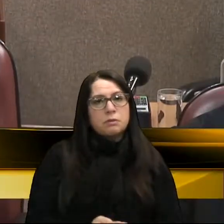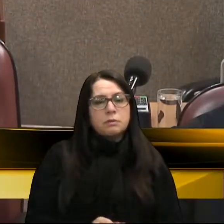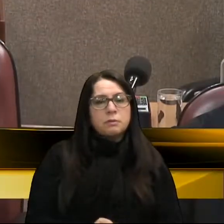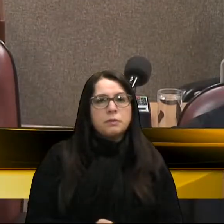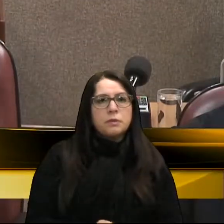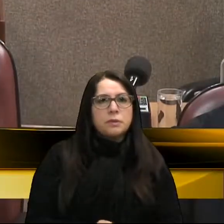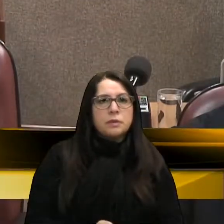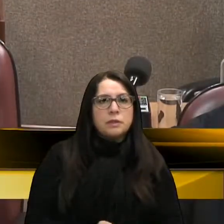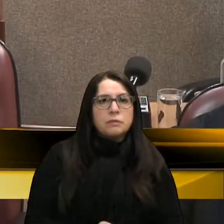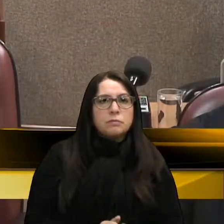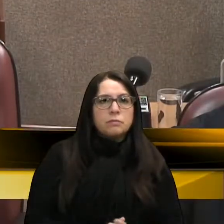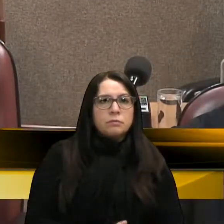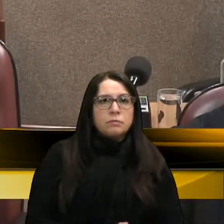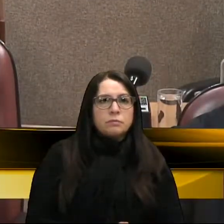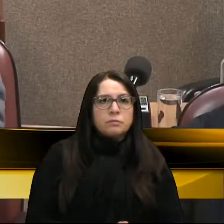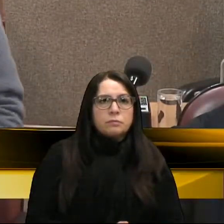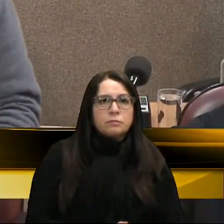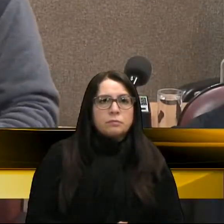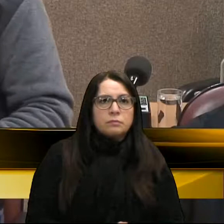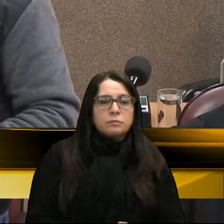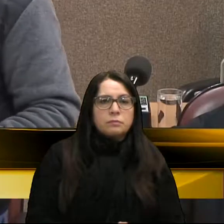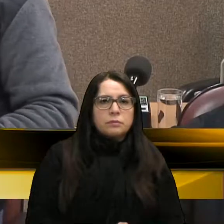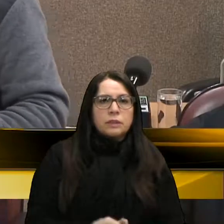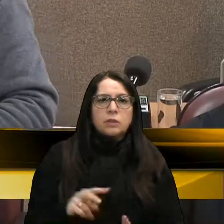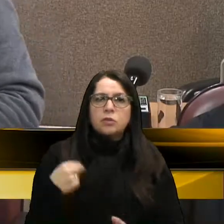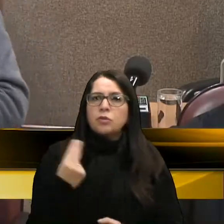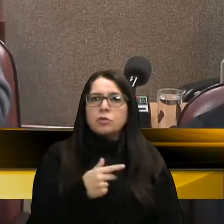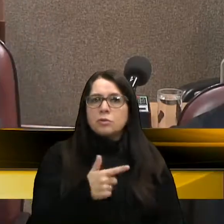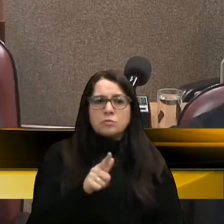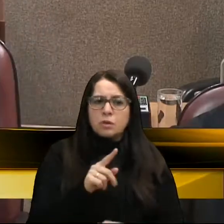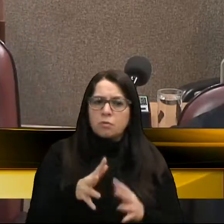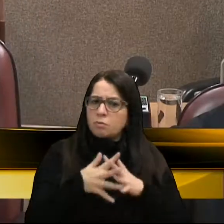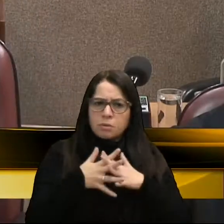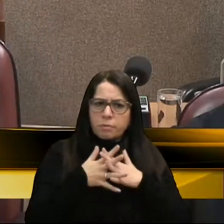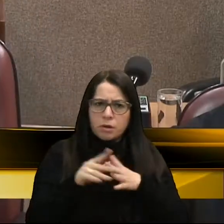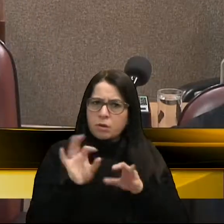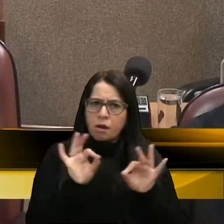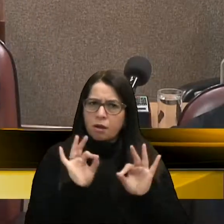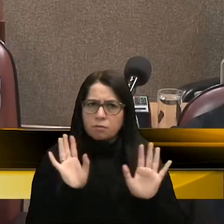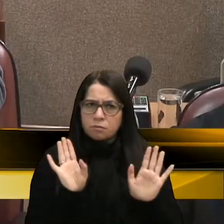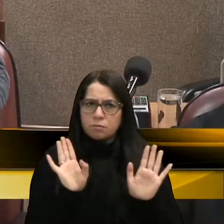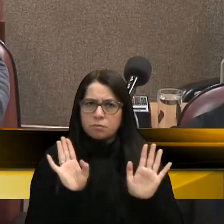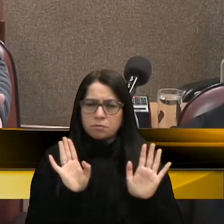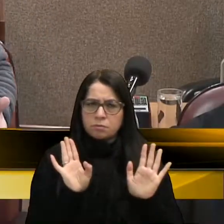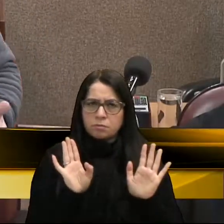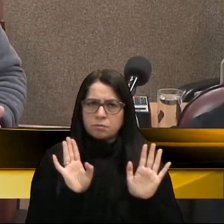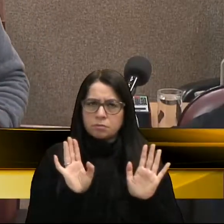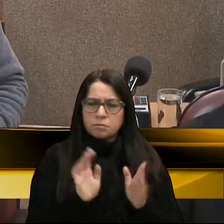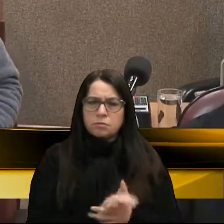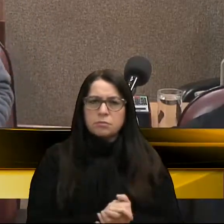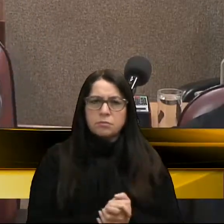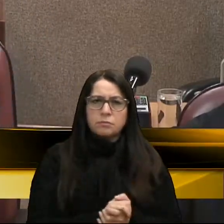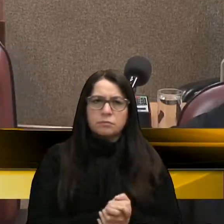vereador, mas nós não estamos interferindo em nada. Bem pelo